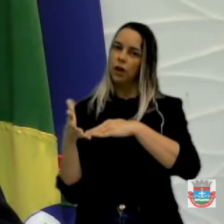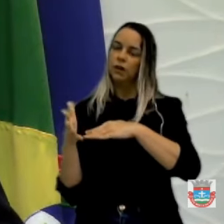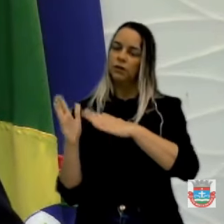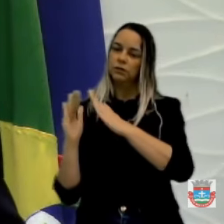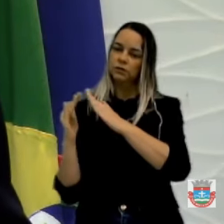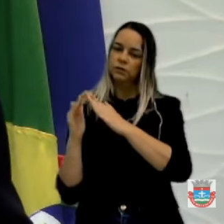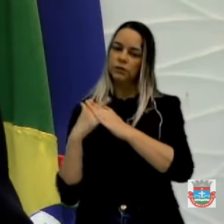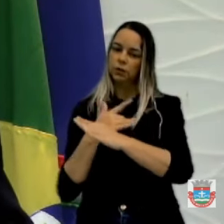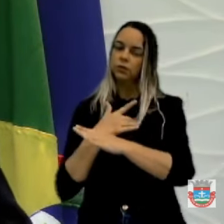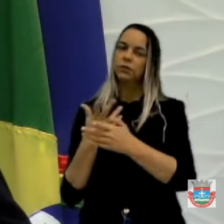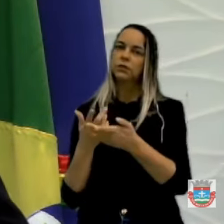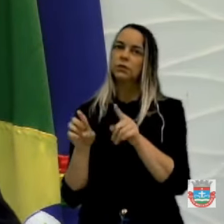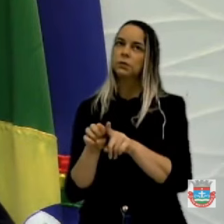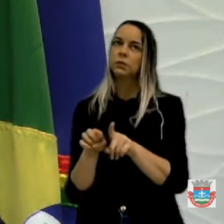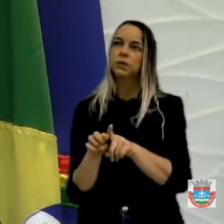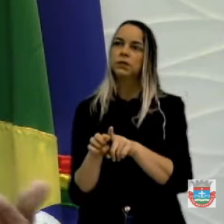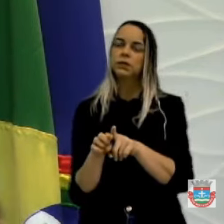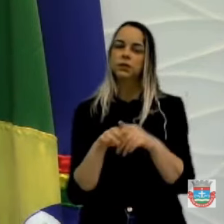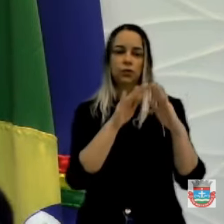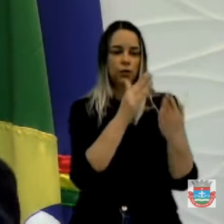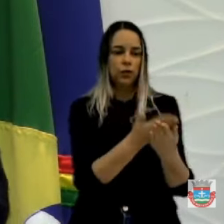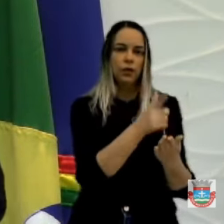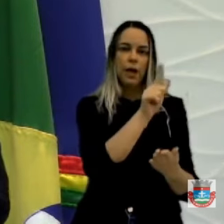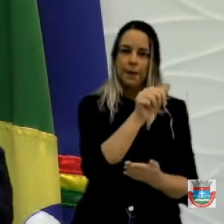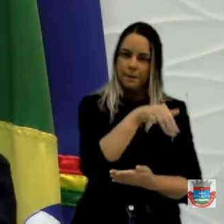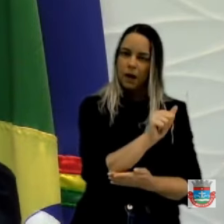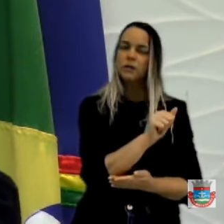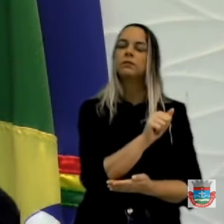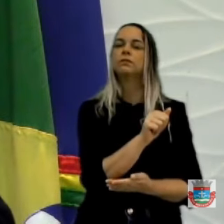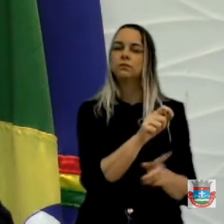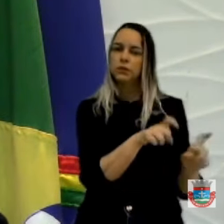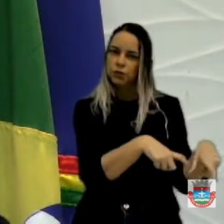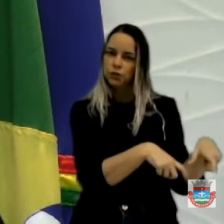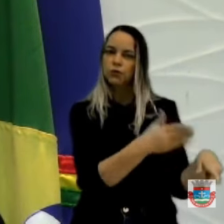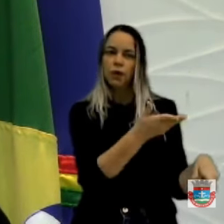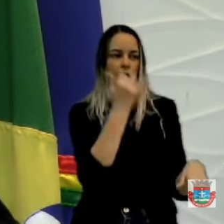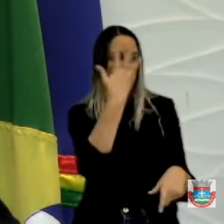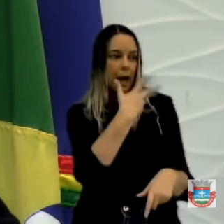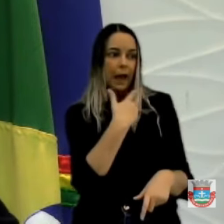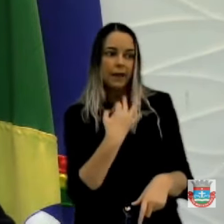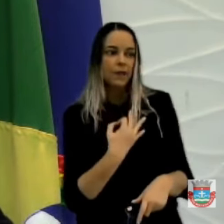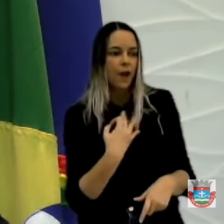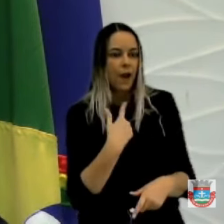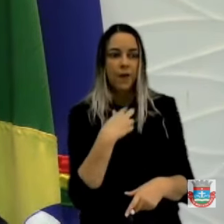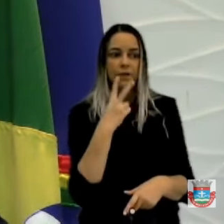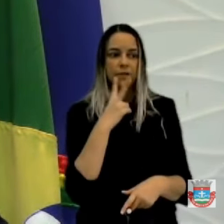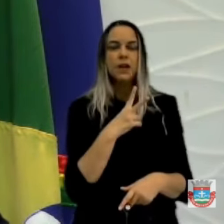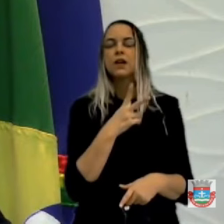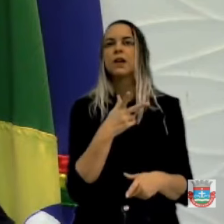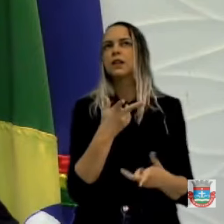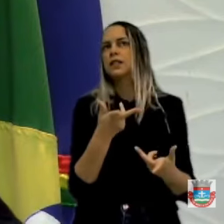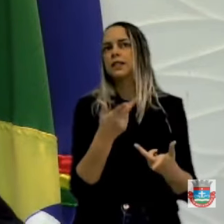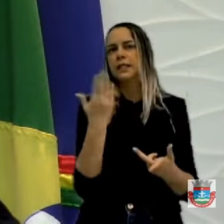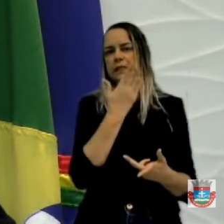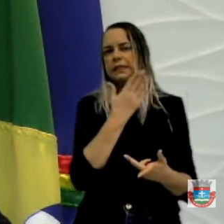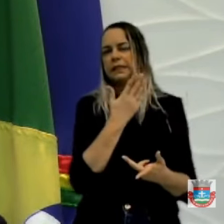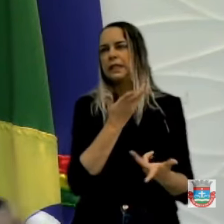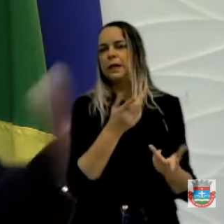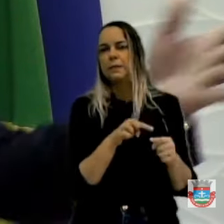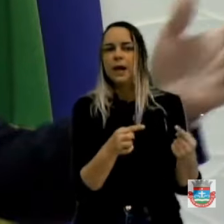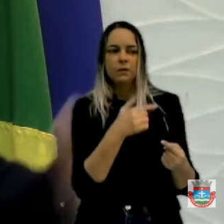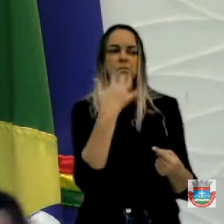tivemos a inauguração da escola do Gama, que ficou muito bonita, eu não pude ir, a inauguração lá do Gama. Temos